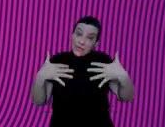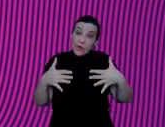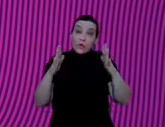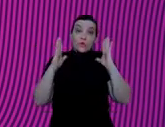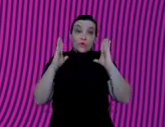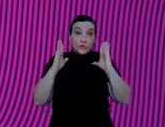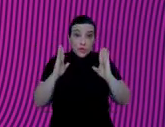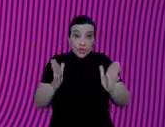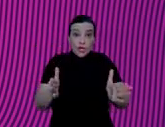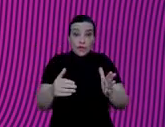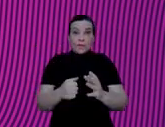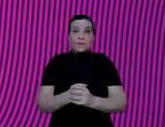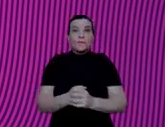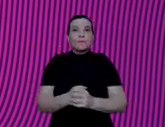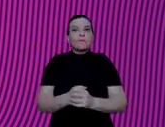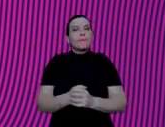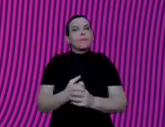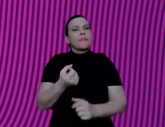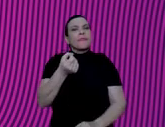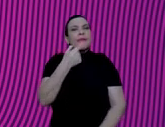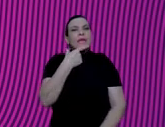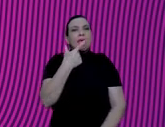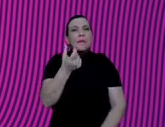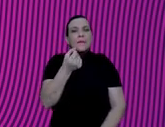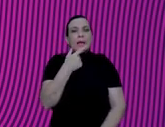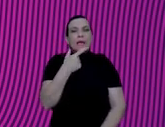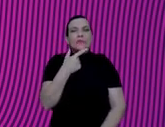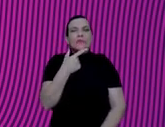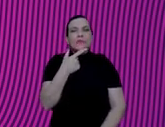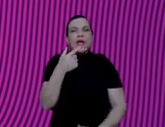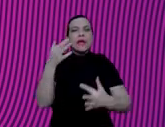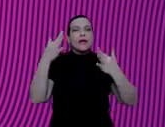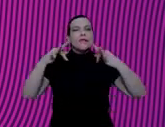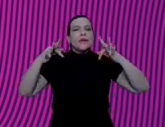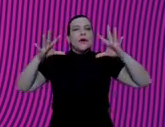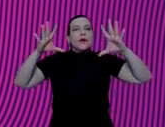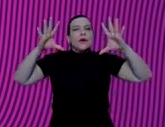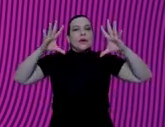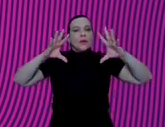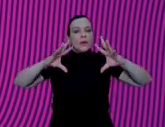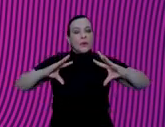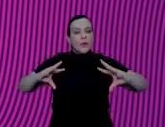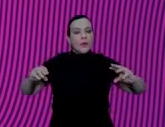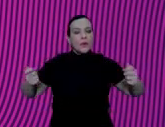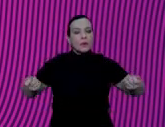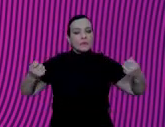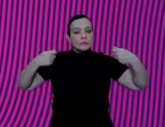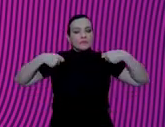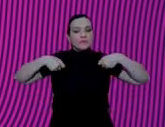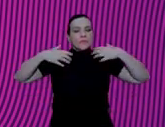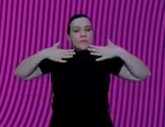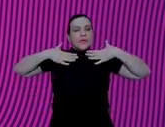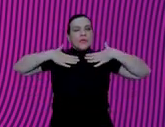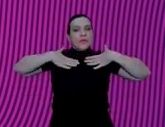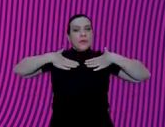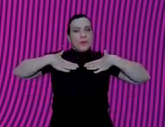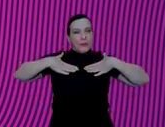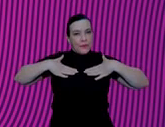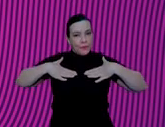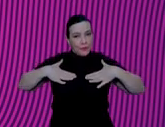o opioide ele não só alivia a dor, ele dá um bem-estar. E ele pode, nessa